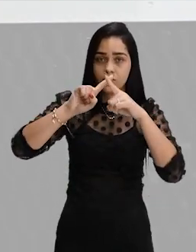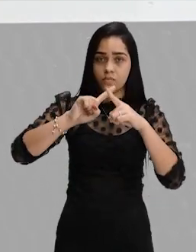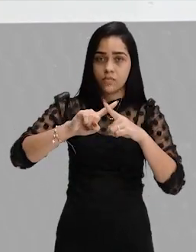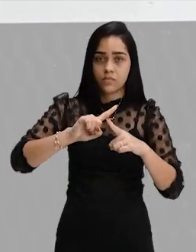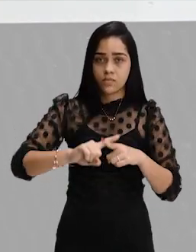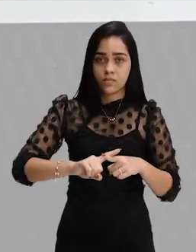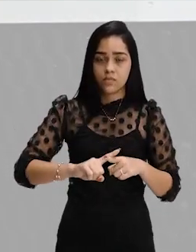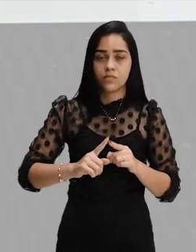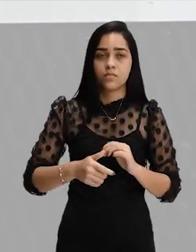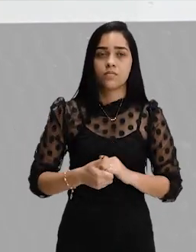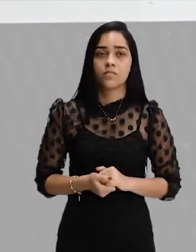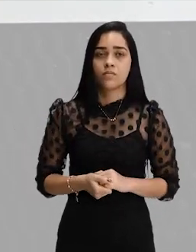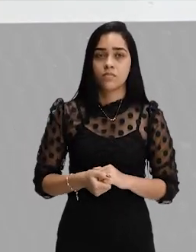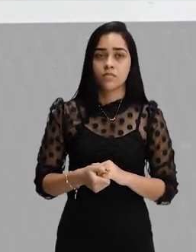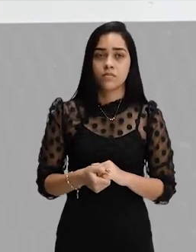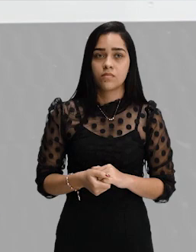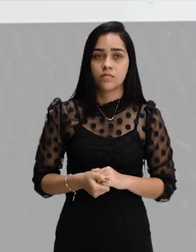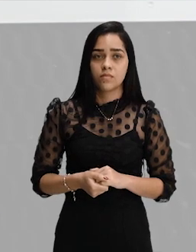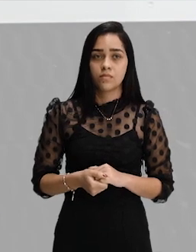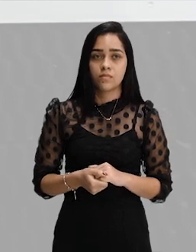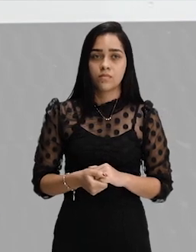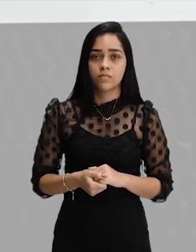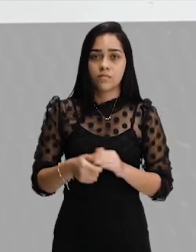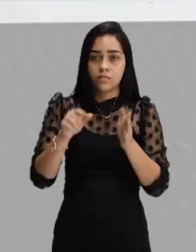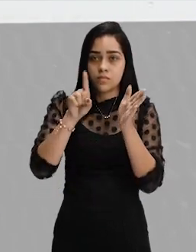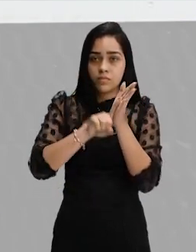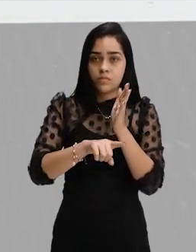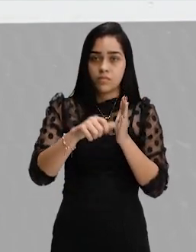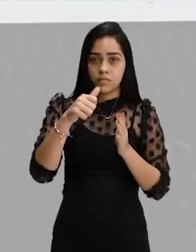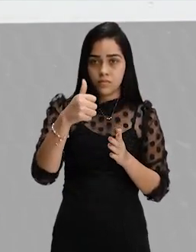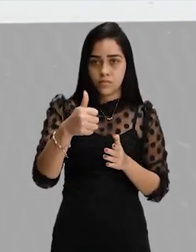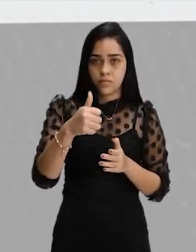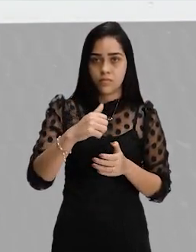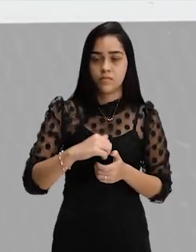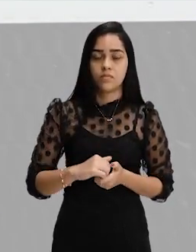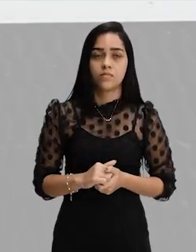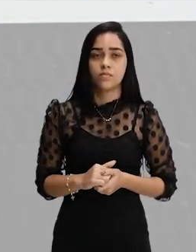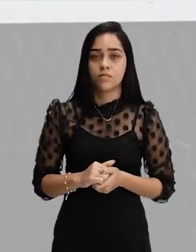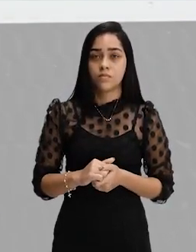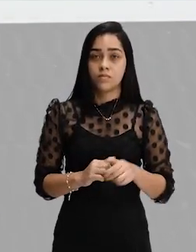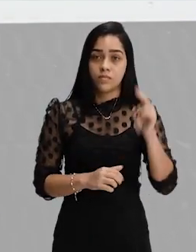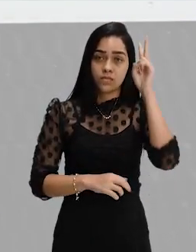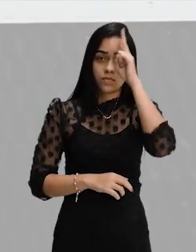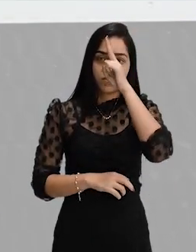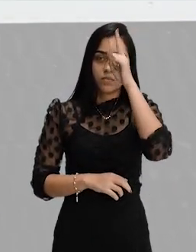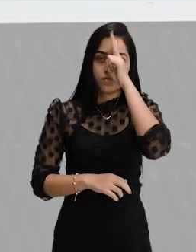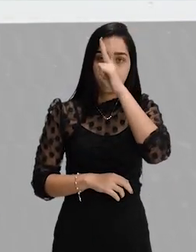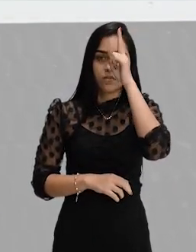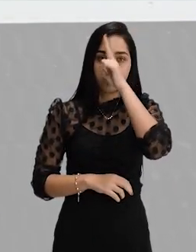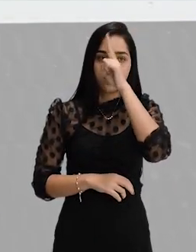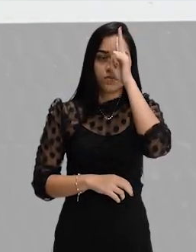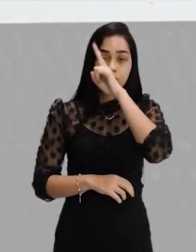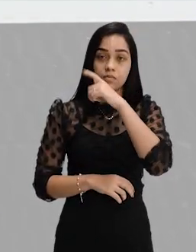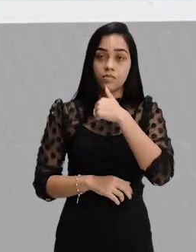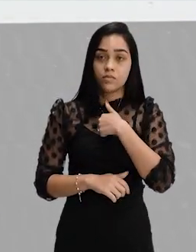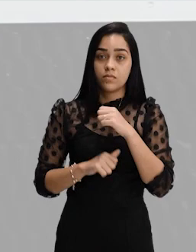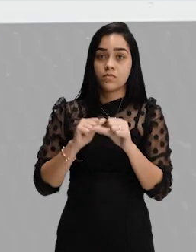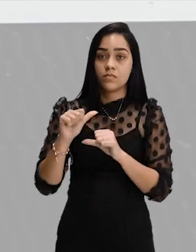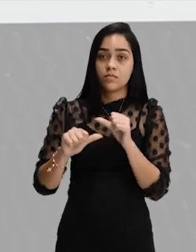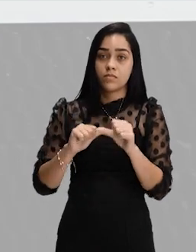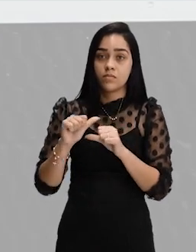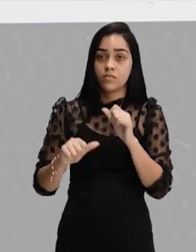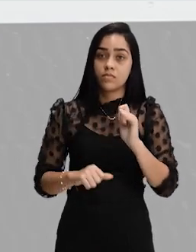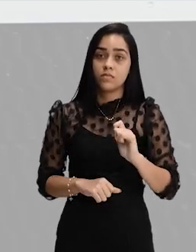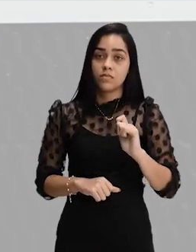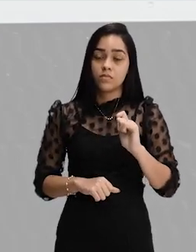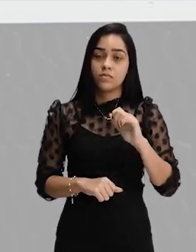Vou multiplicar essa inequação por menos 1. É isso? Lembrando que quando eu mudo o